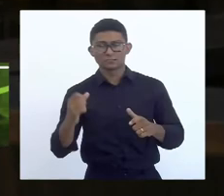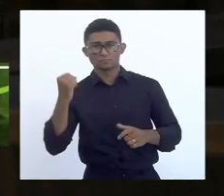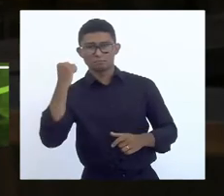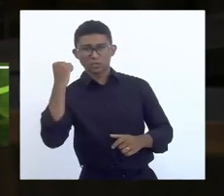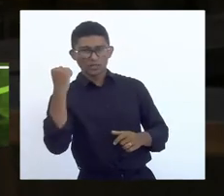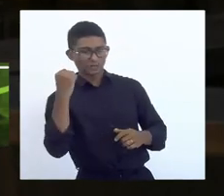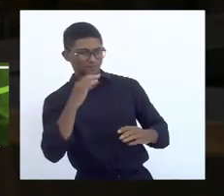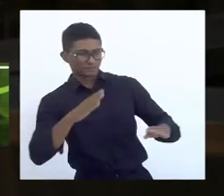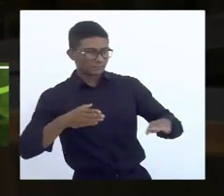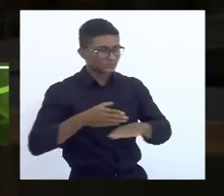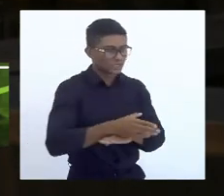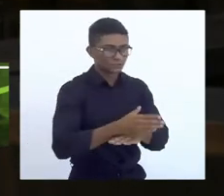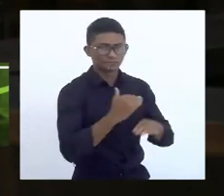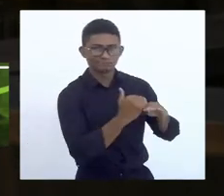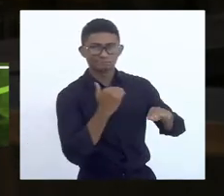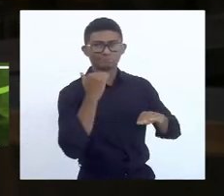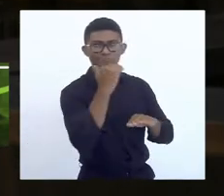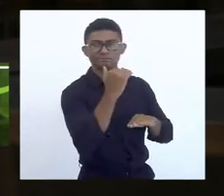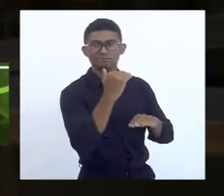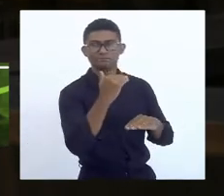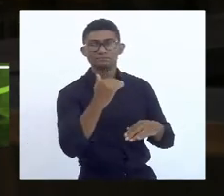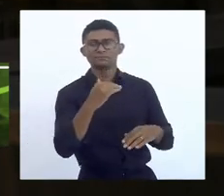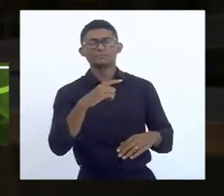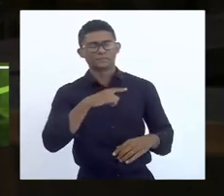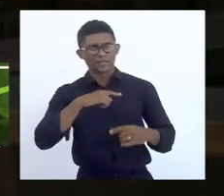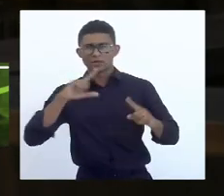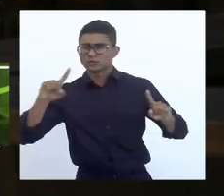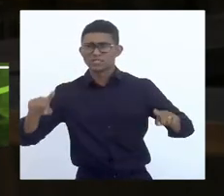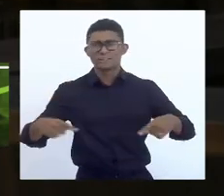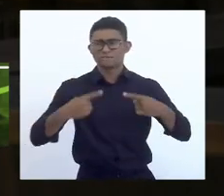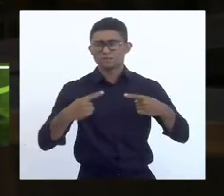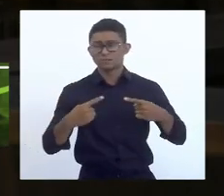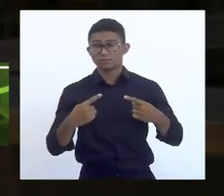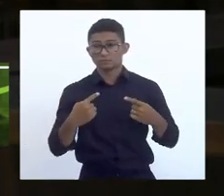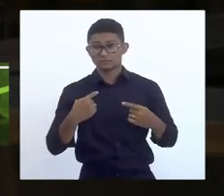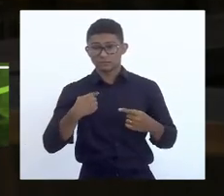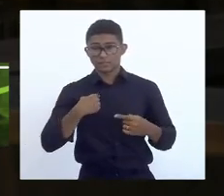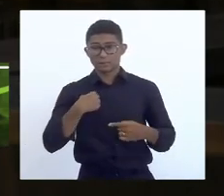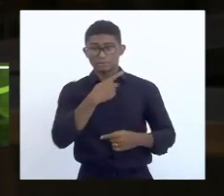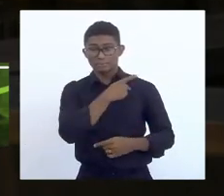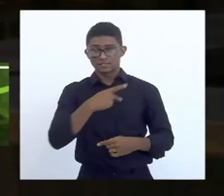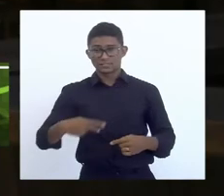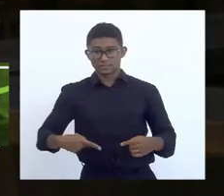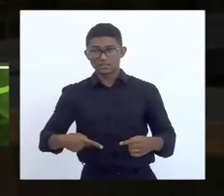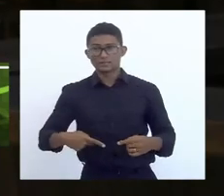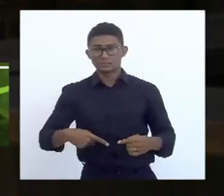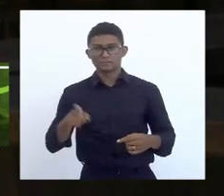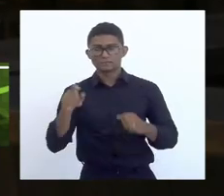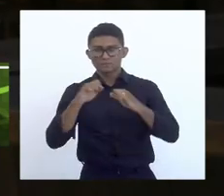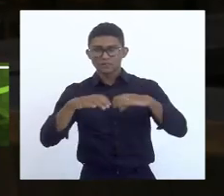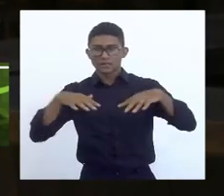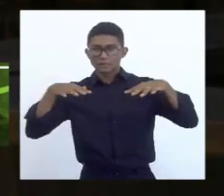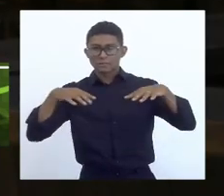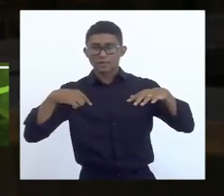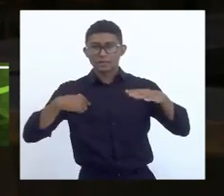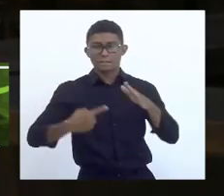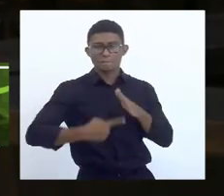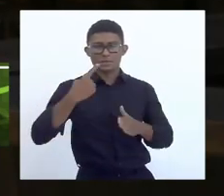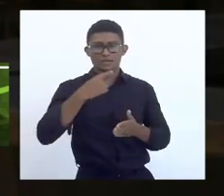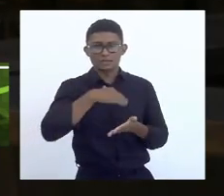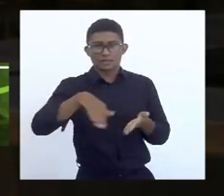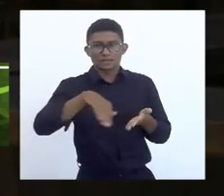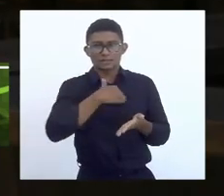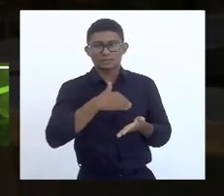que é mais um desafio gigante que a gente vive. Eu tentei a presidência da Câmara e sou hoje a primeira secretária na mesa diretora, mas na posse,